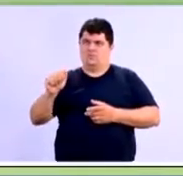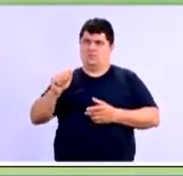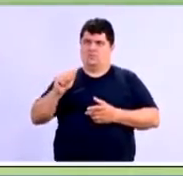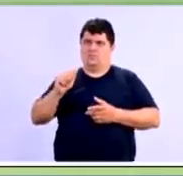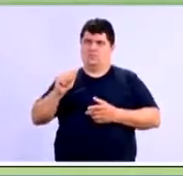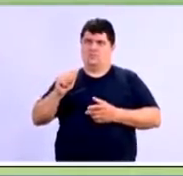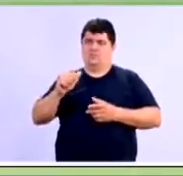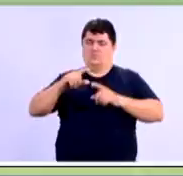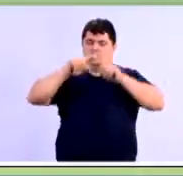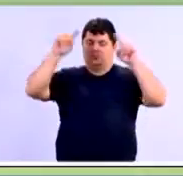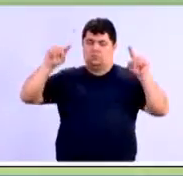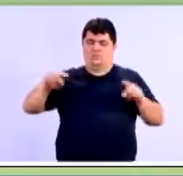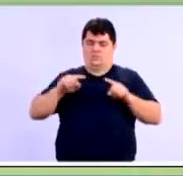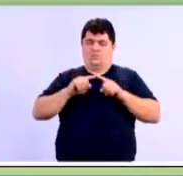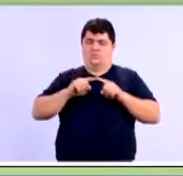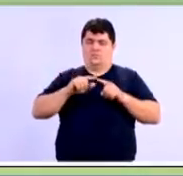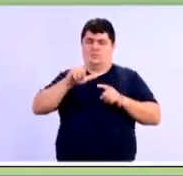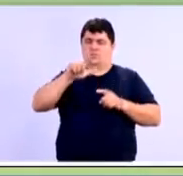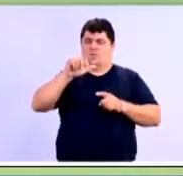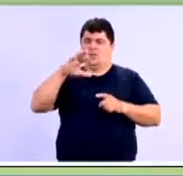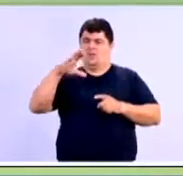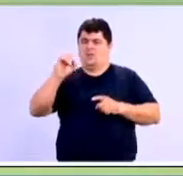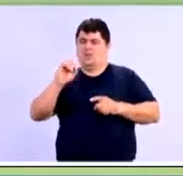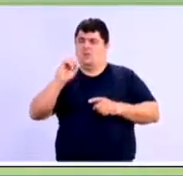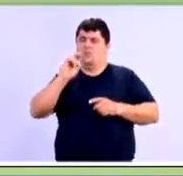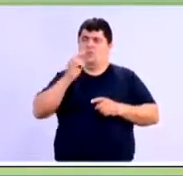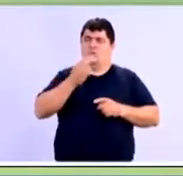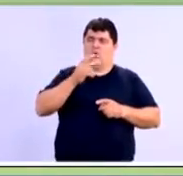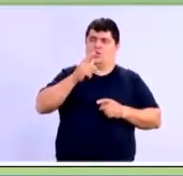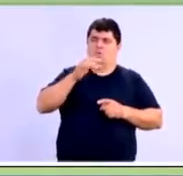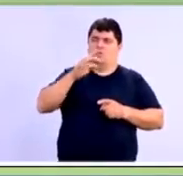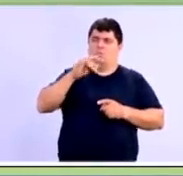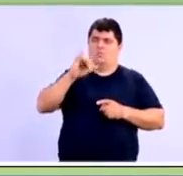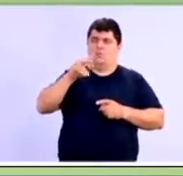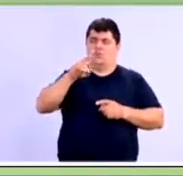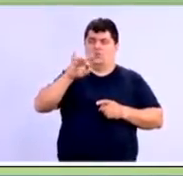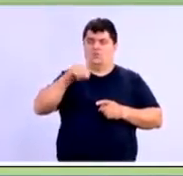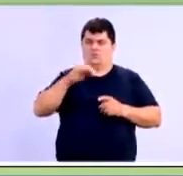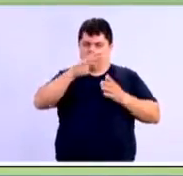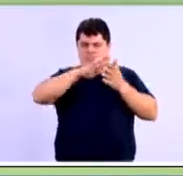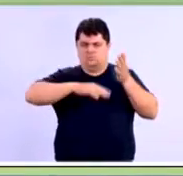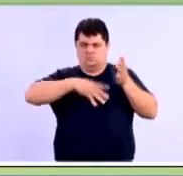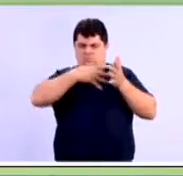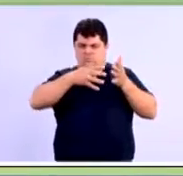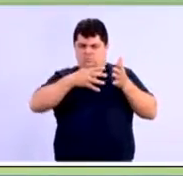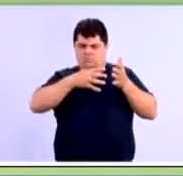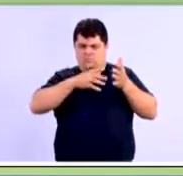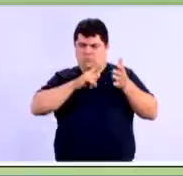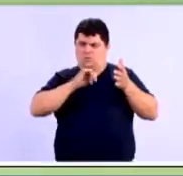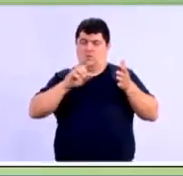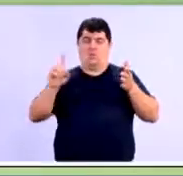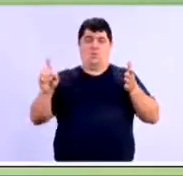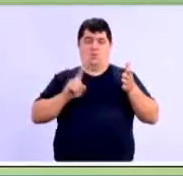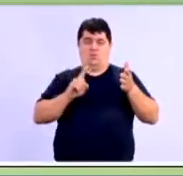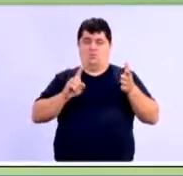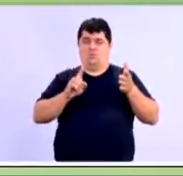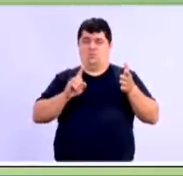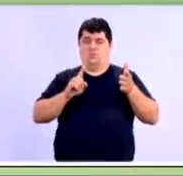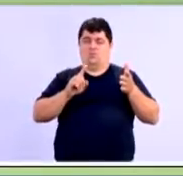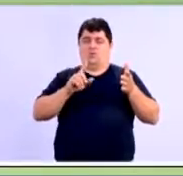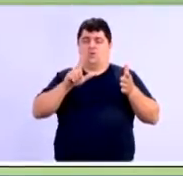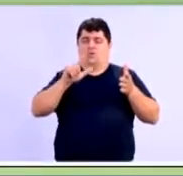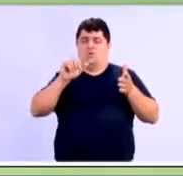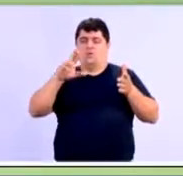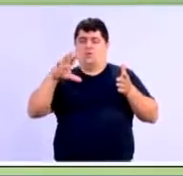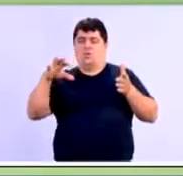pego? Lucro ou prejuízo, isso aqui eu acho aonde? Senhor, lá no balanço patrimonial tem lucros acumulados. Não, eu estou falando aqui do